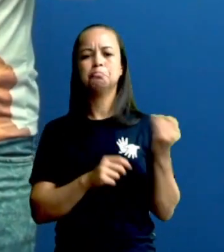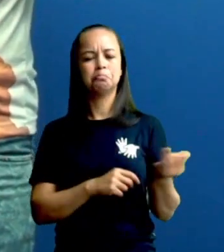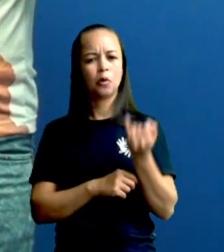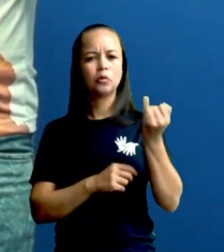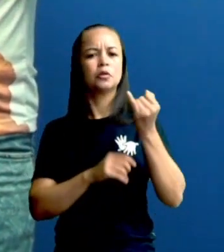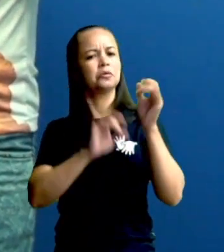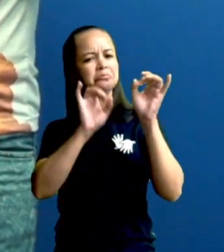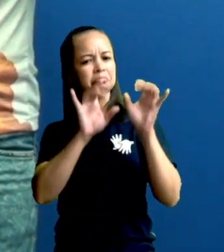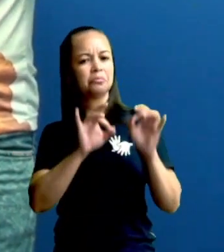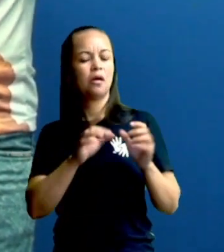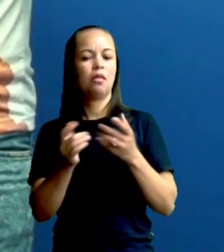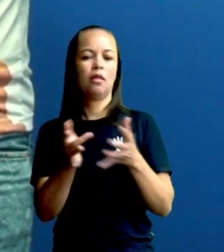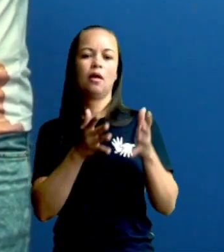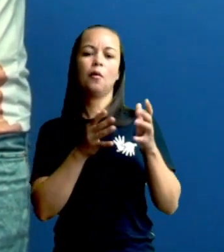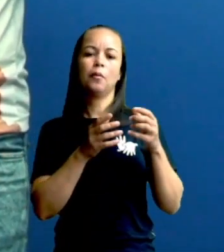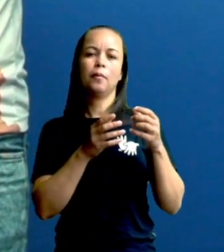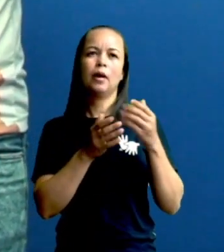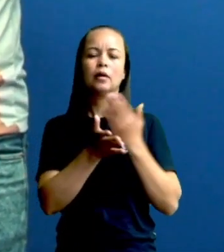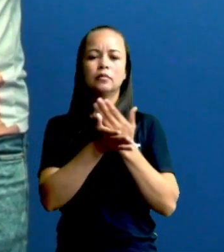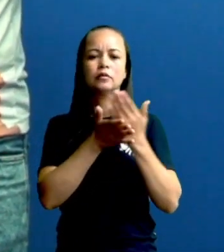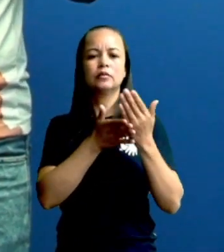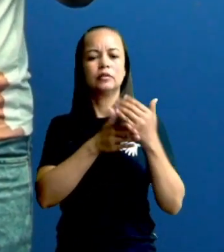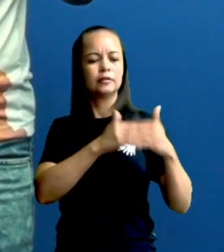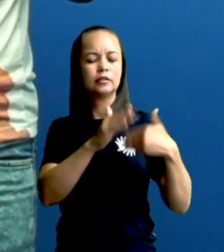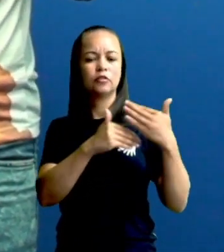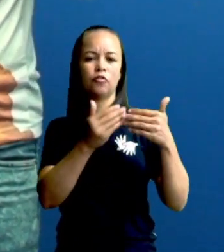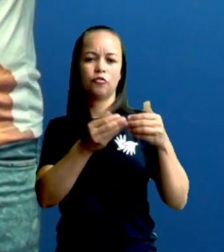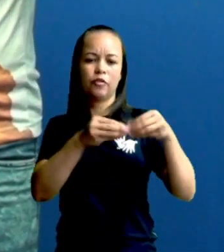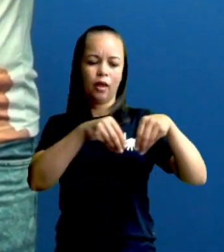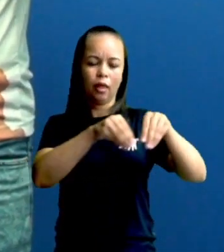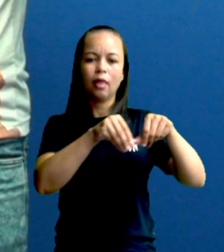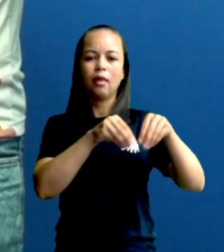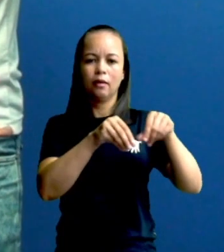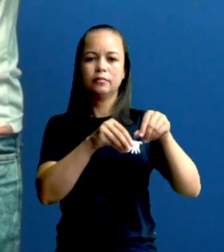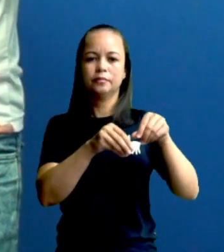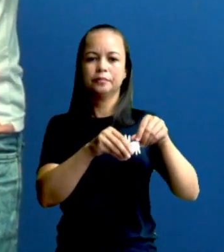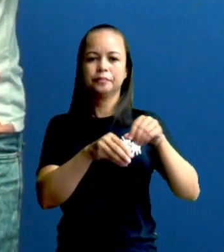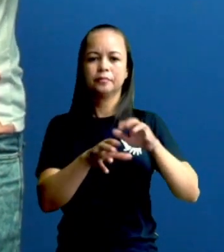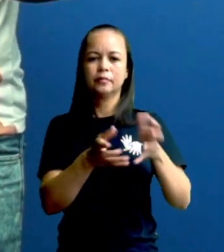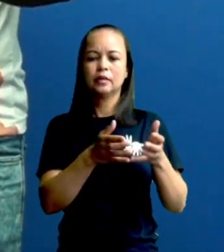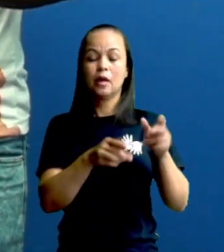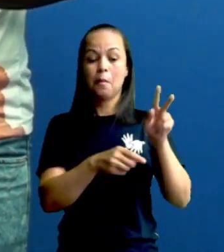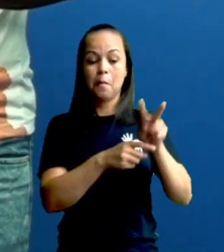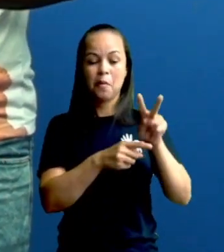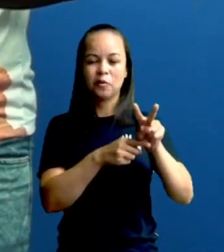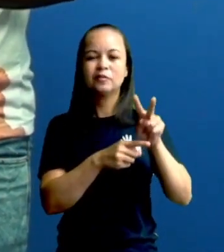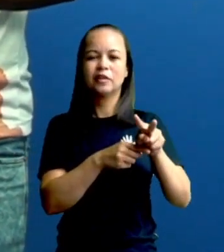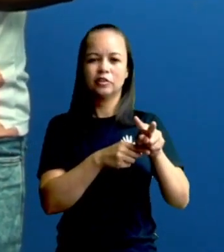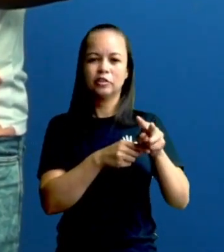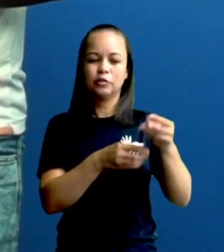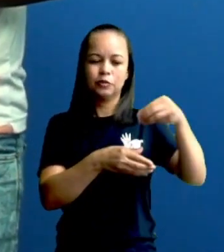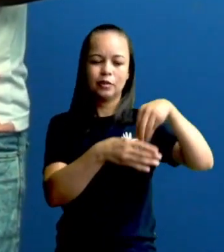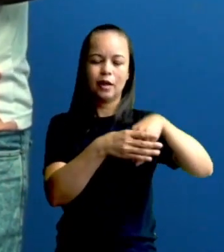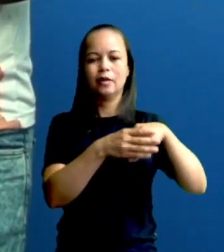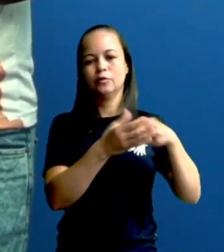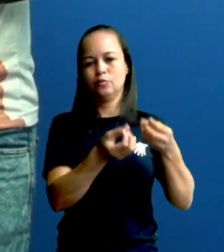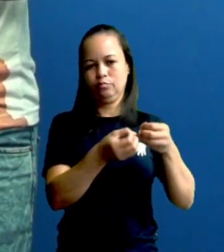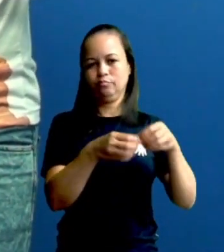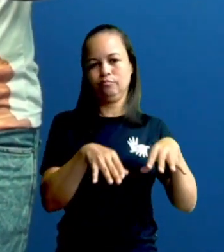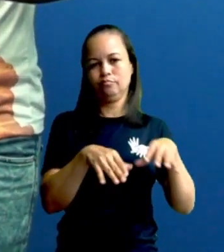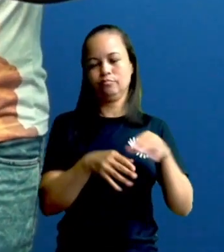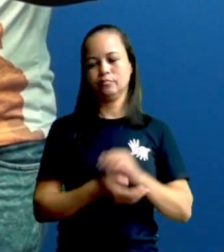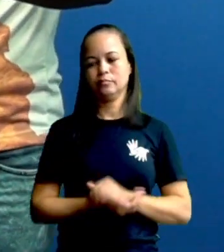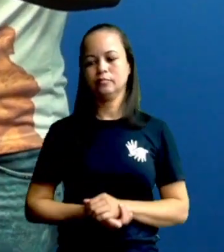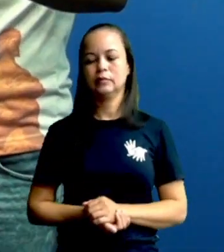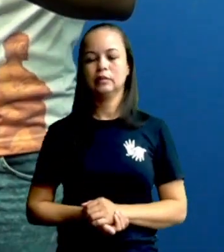o especial para que eles pudessem se desenvolver em terra, porque eles nasceram protegidos dentro do ovo.